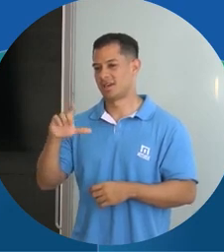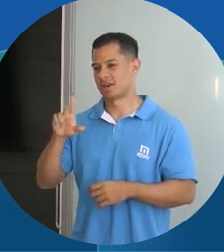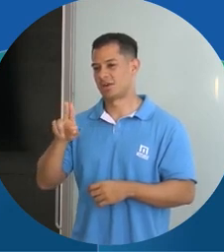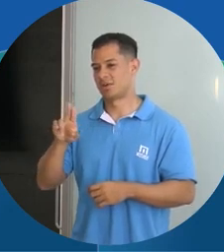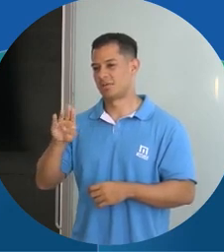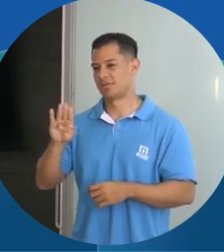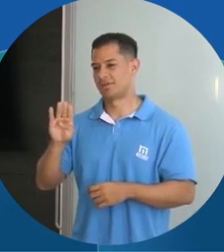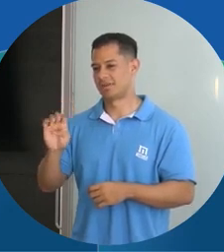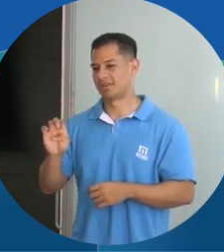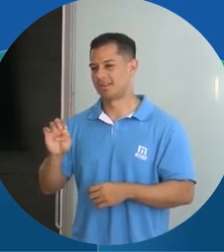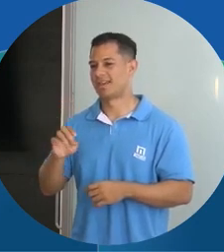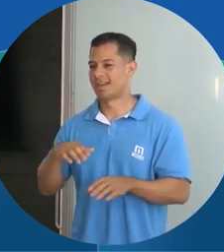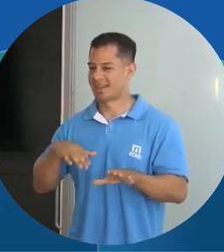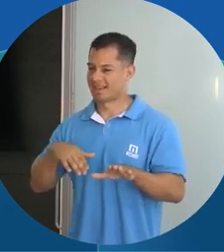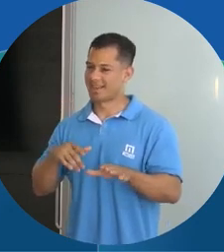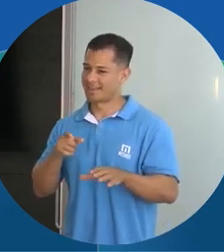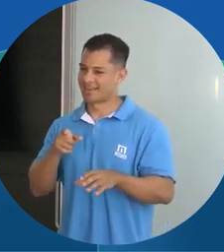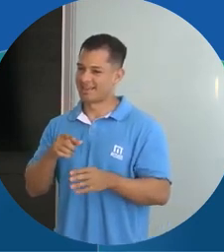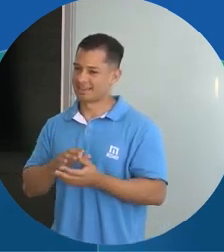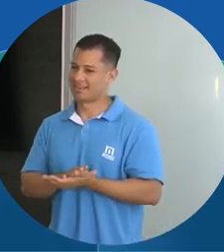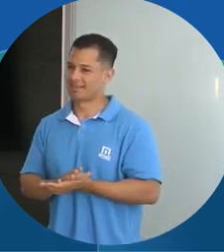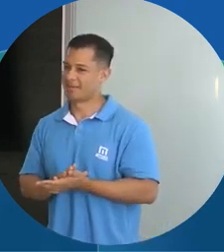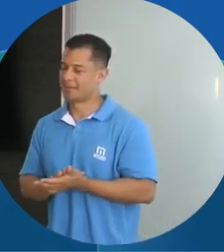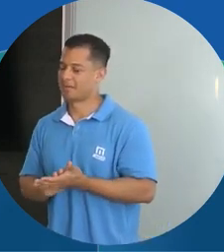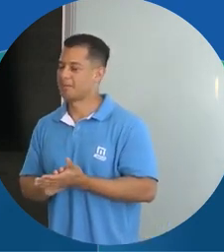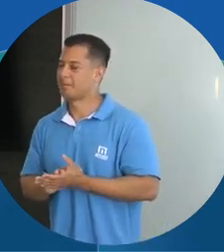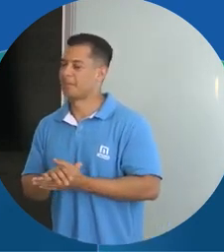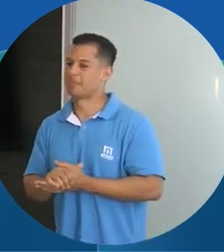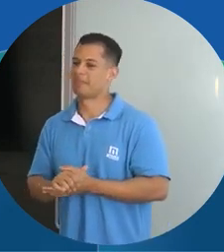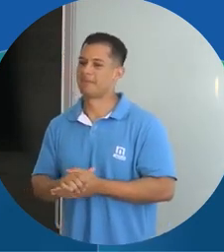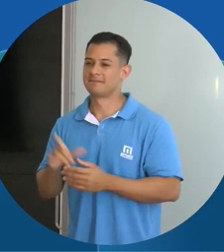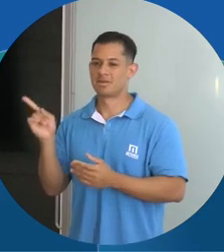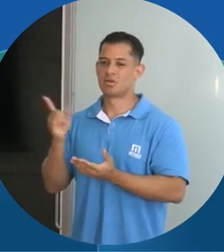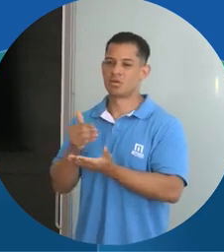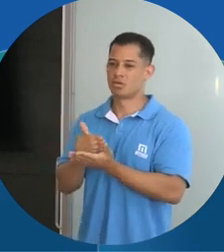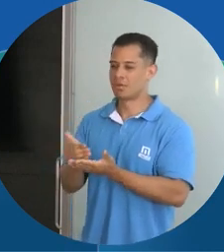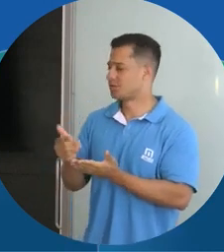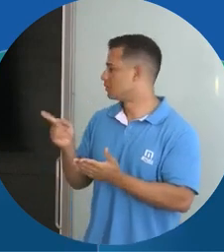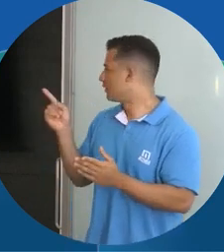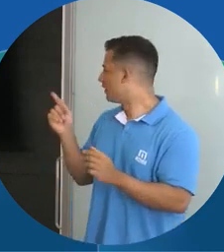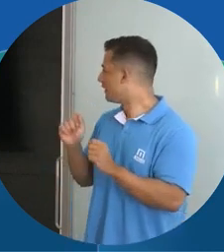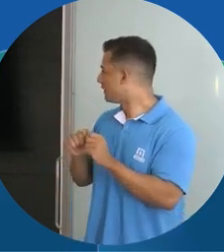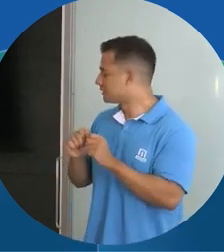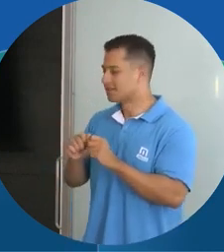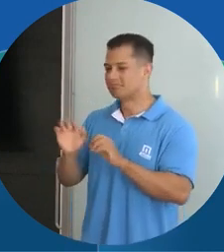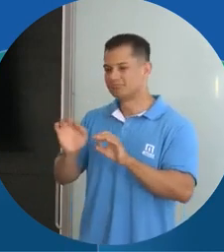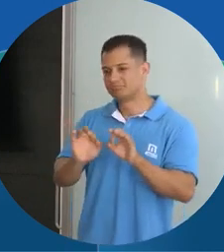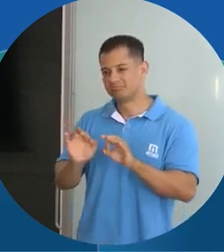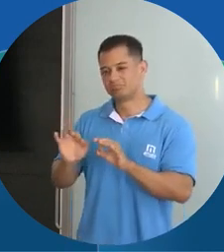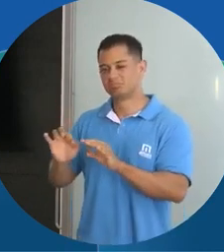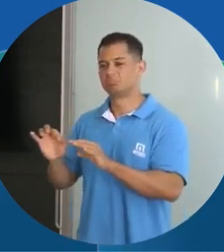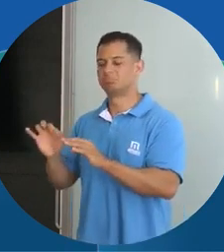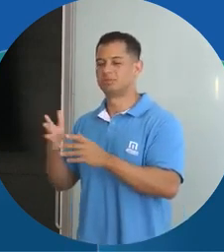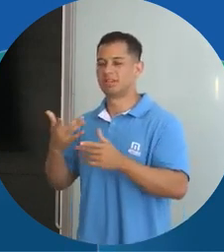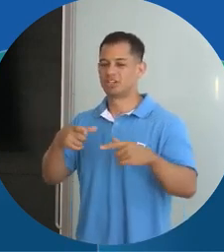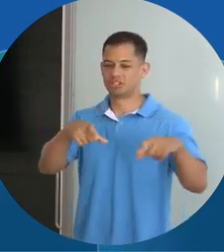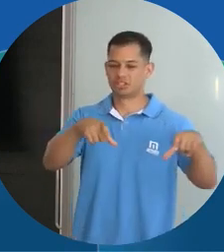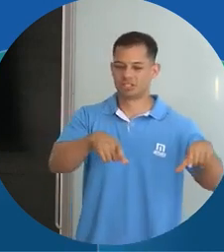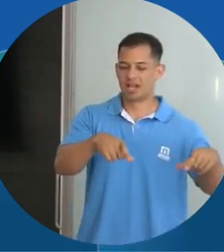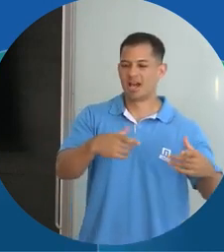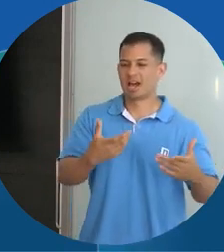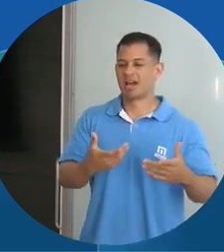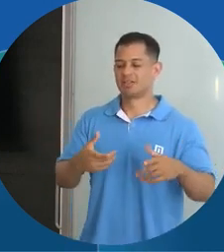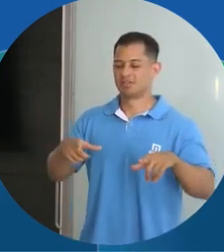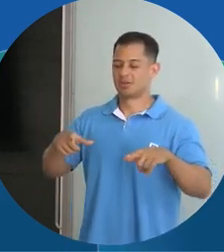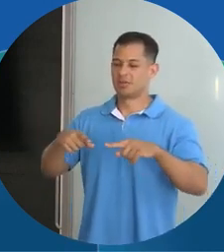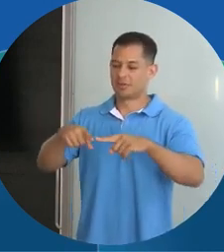as edificações, trocando as unidades. Então, começando pelo ginásio, foi a troca do ginásio, a piscinas